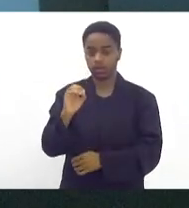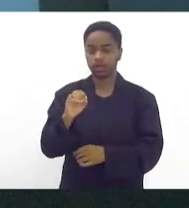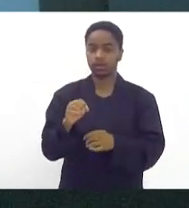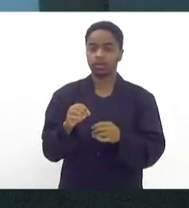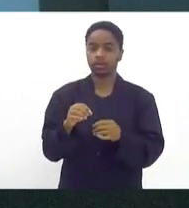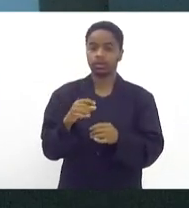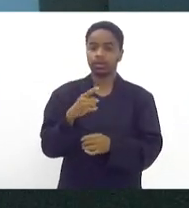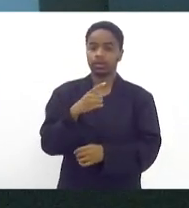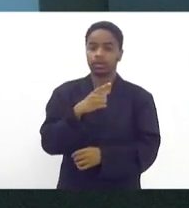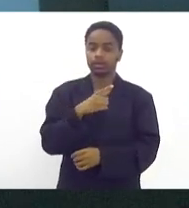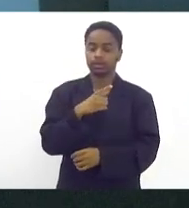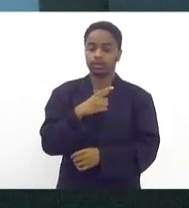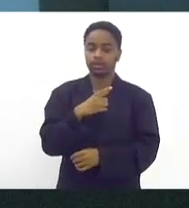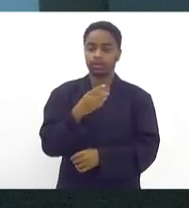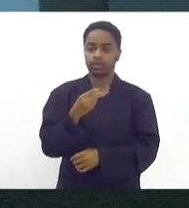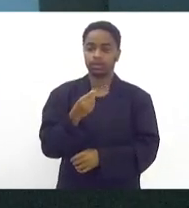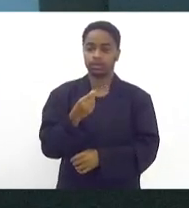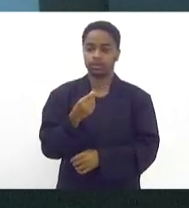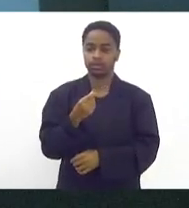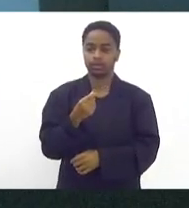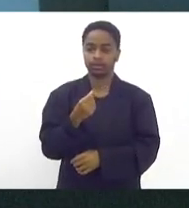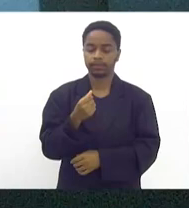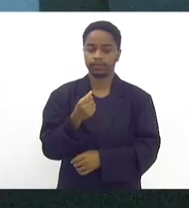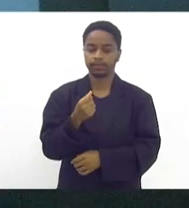foram eh